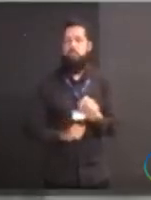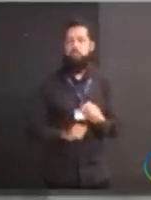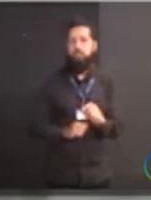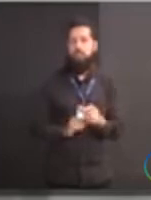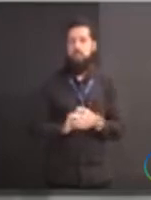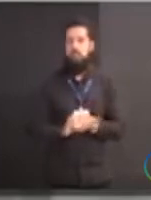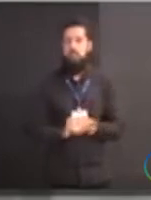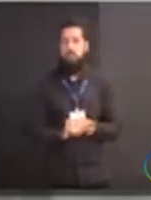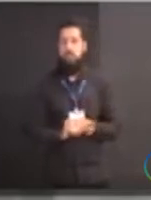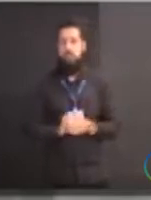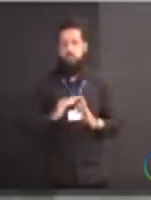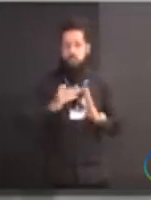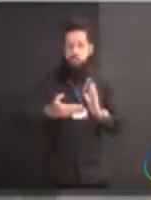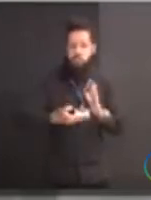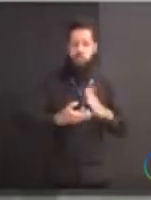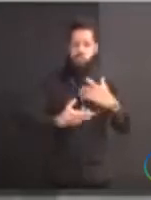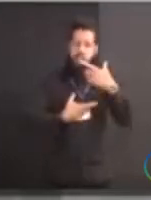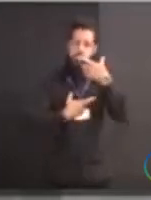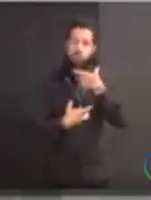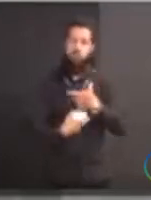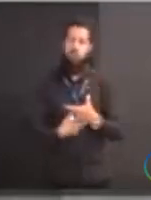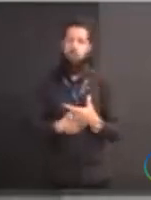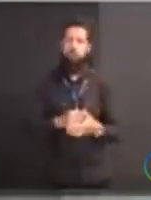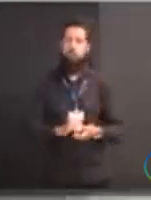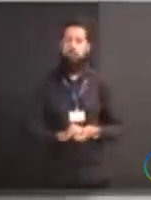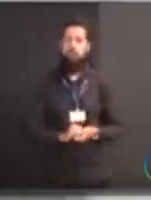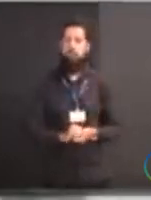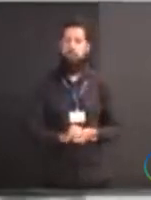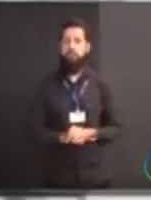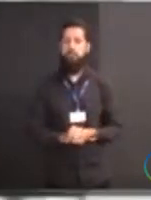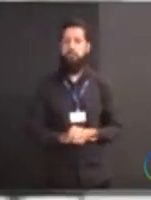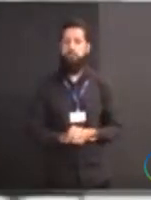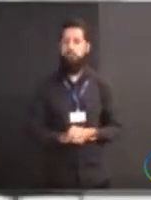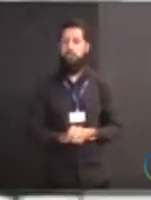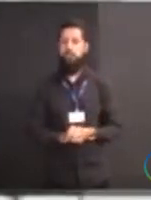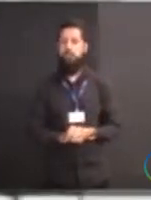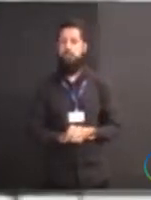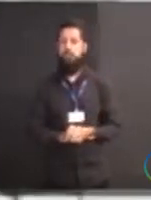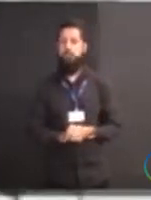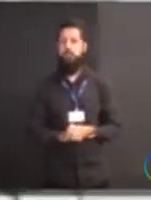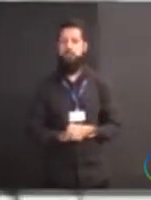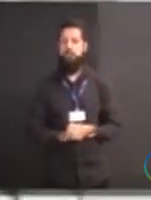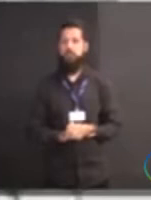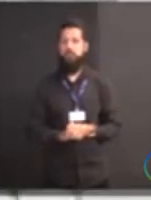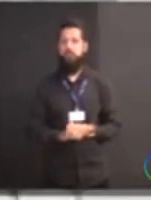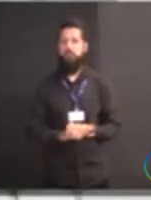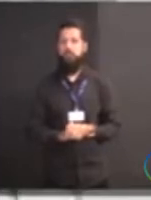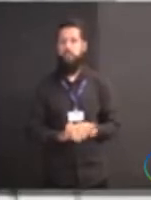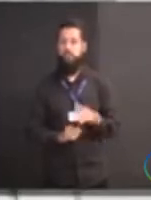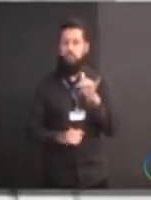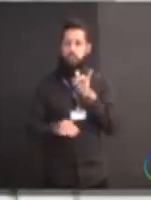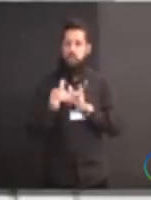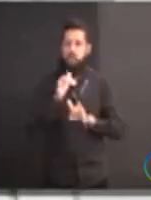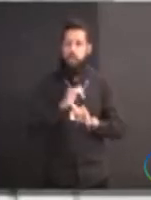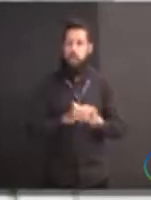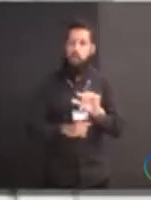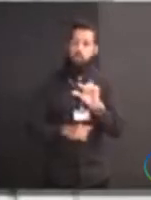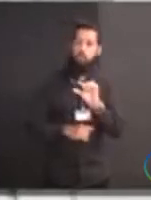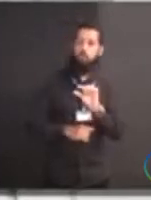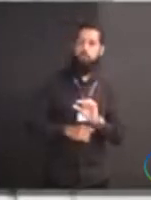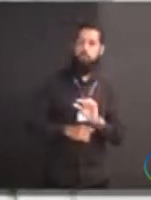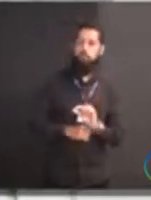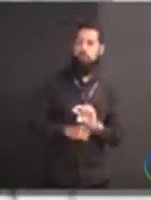estrutura. Me parece que o Renato, você me falou há pouco do problema dos mutantes, não é?